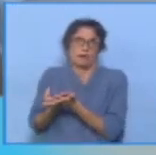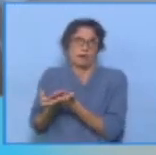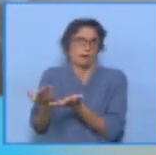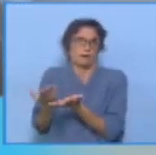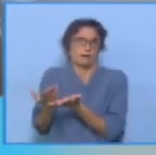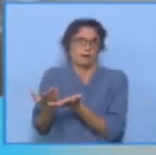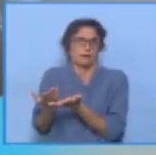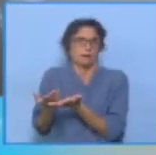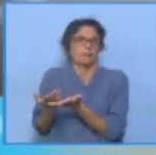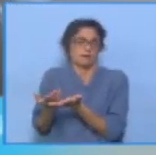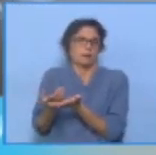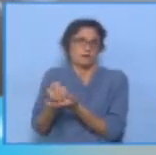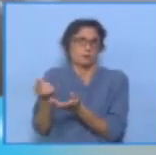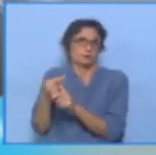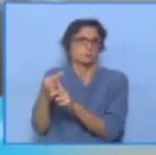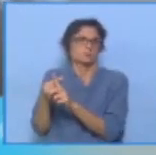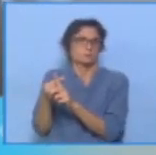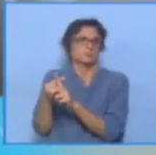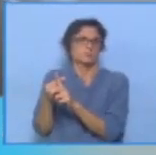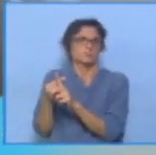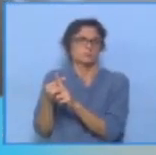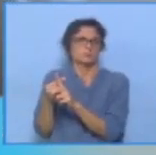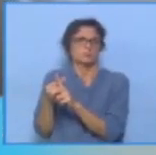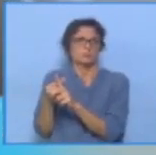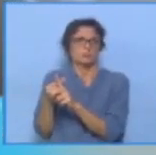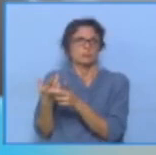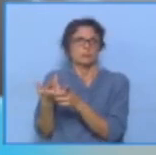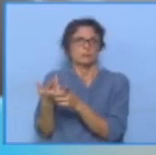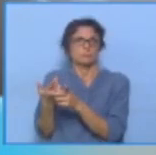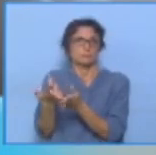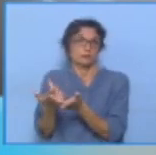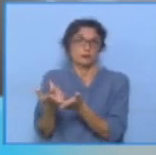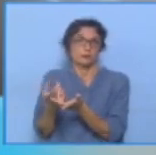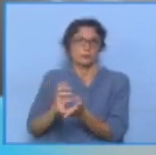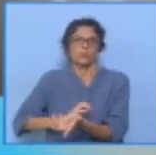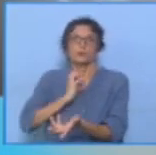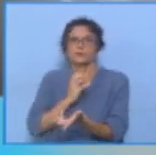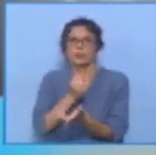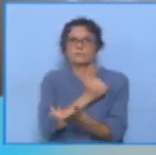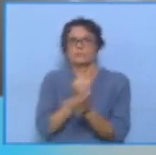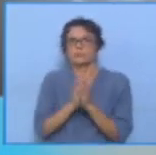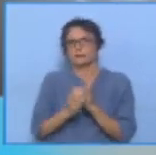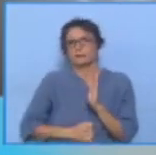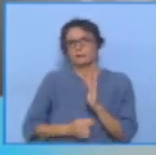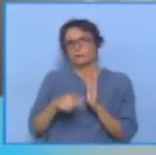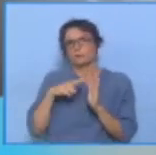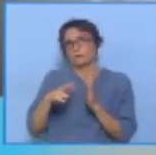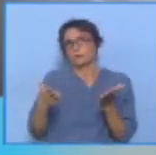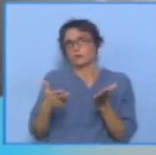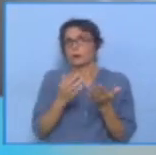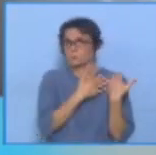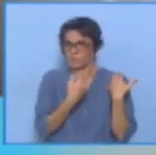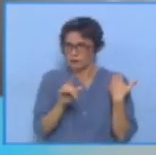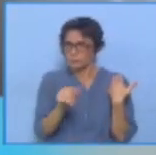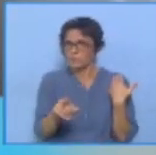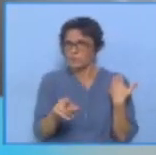nestas funções tão específicas, é bom sinal e, sobretudo, como eu digo, é um sinal de confiança para a Igreja Católica em Portugal, é uma responsabilidade, naturalmente, e no